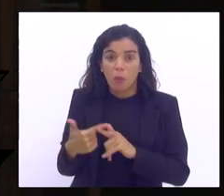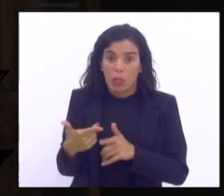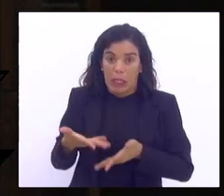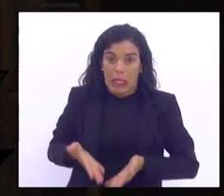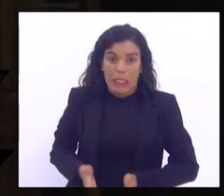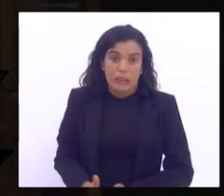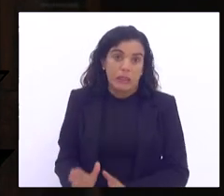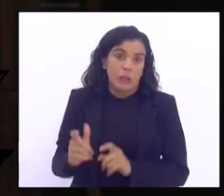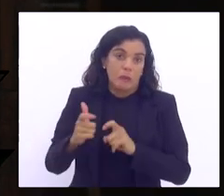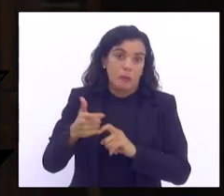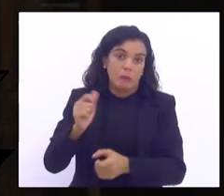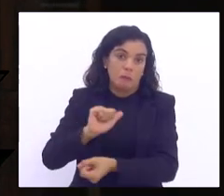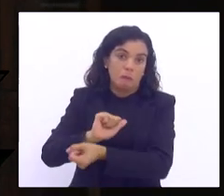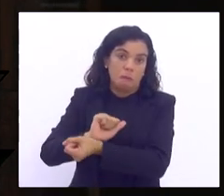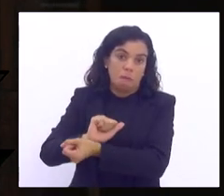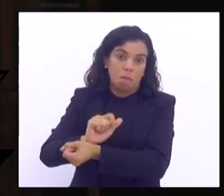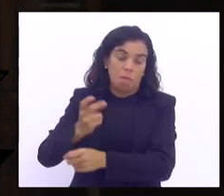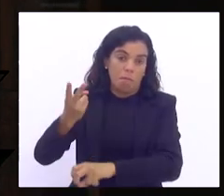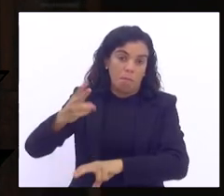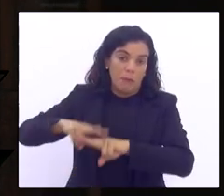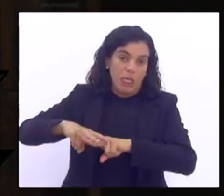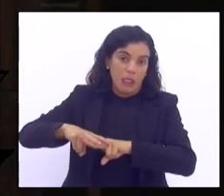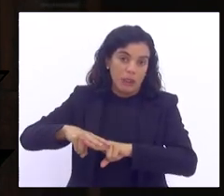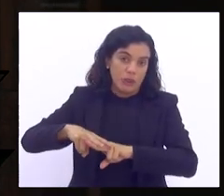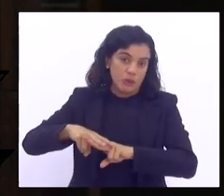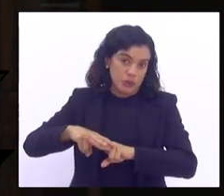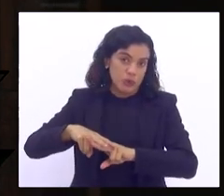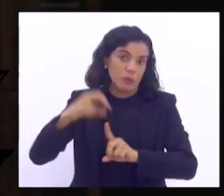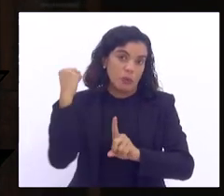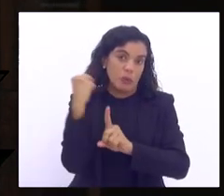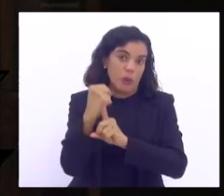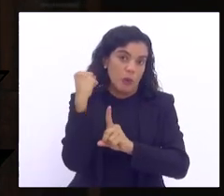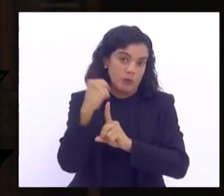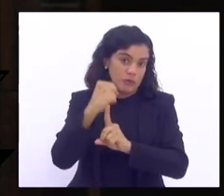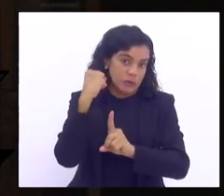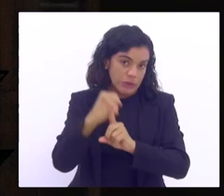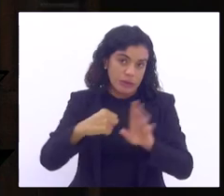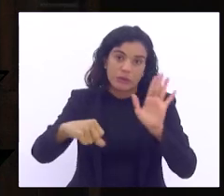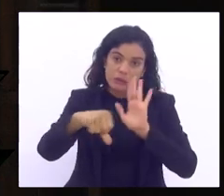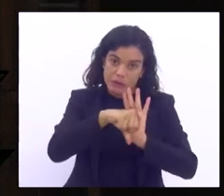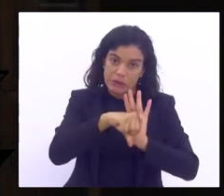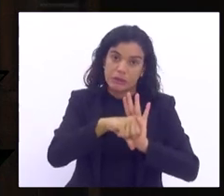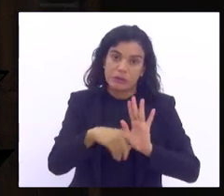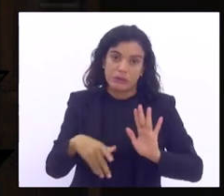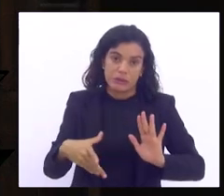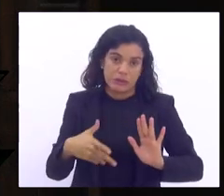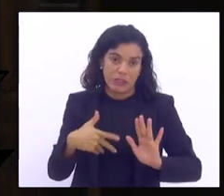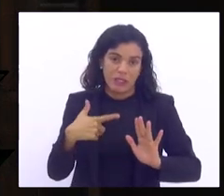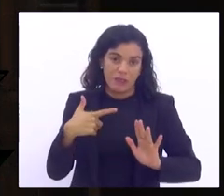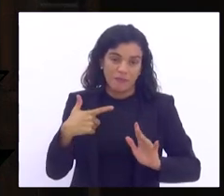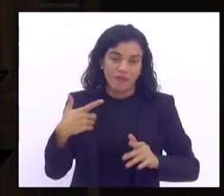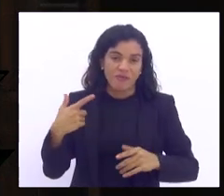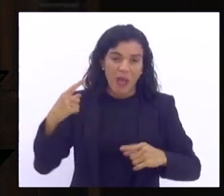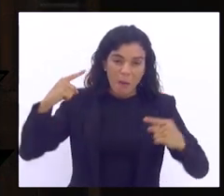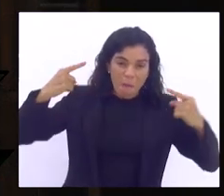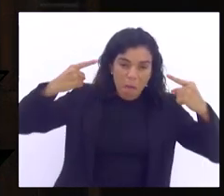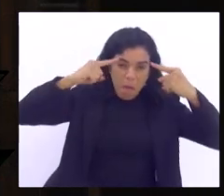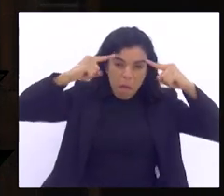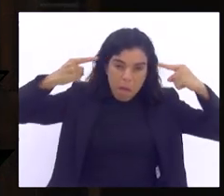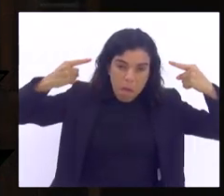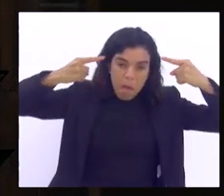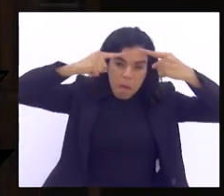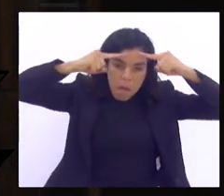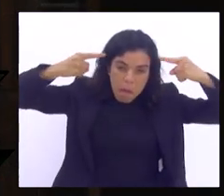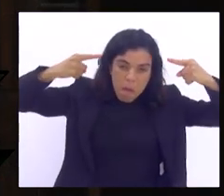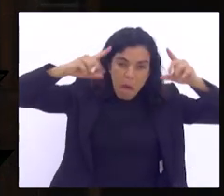vai ser preso. Homicídio. Então, antes de nascer, ele entra com aquela broca e fura a cabeça da criança, ou corta,